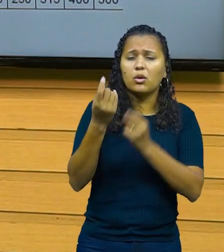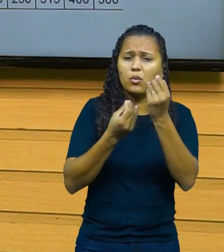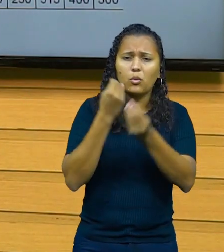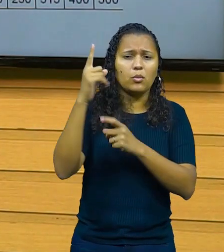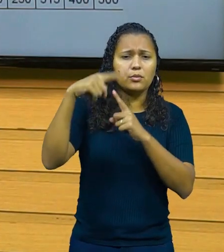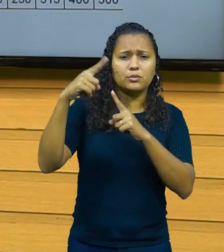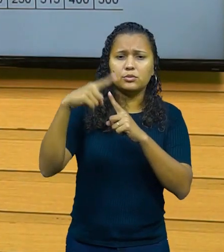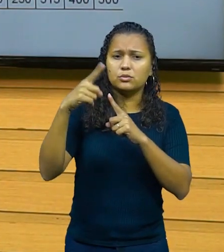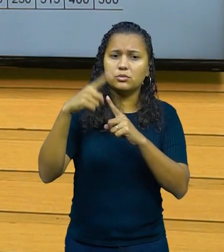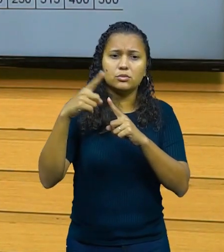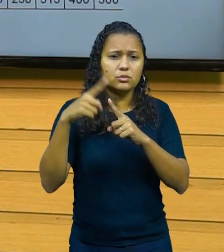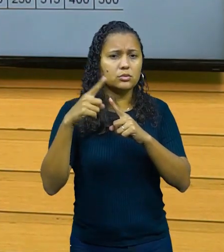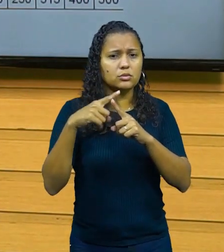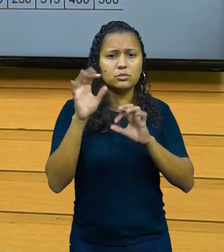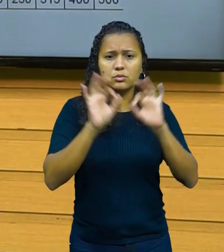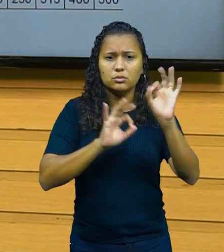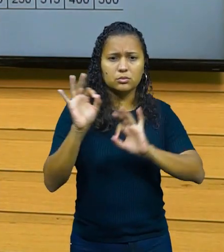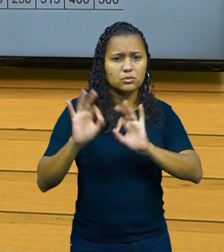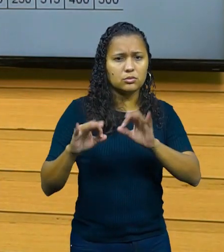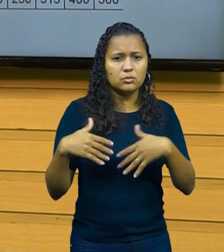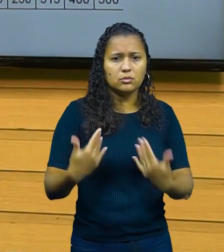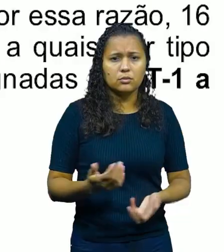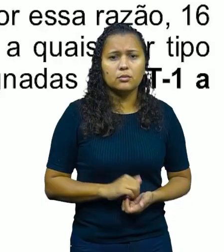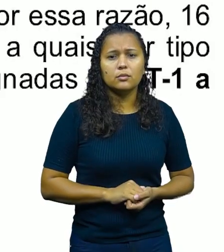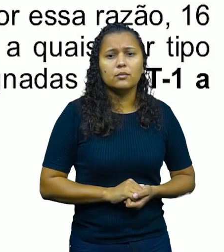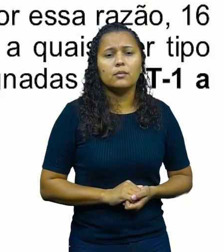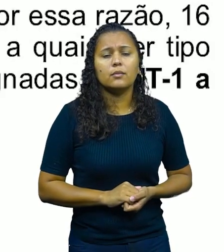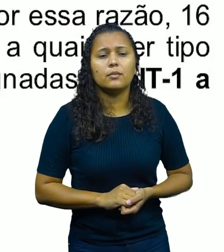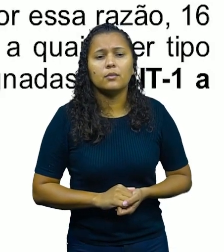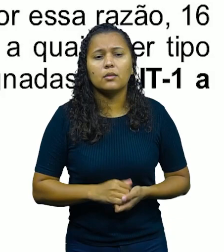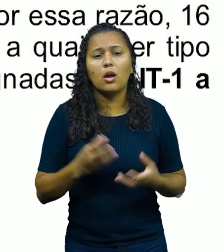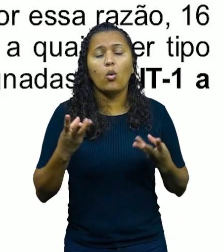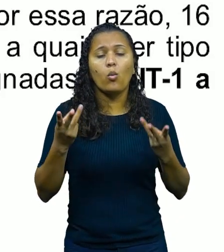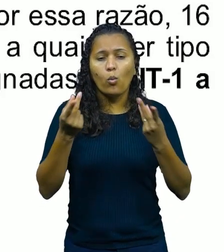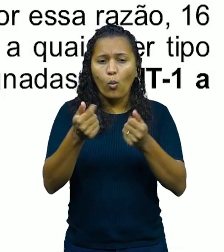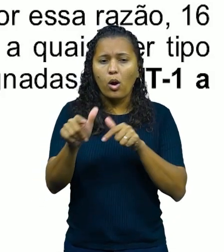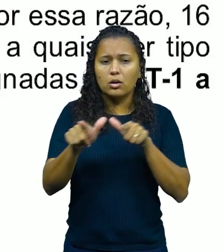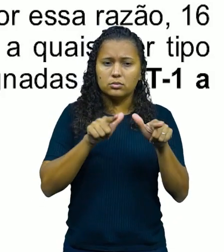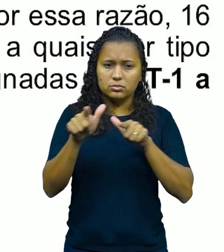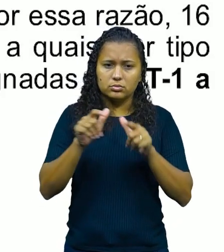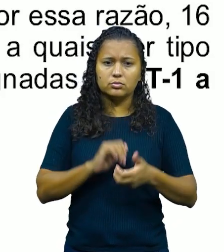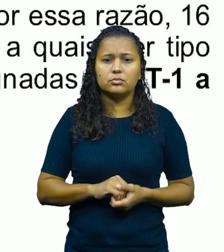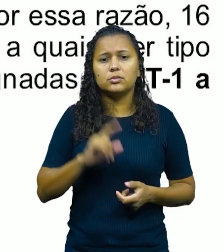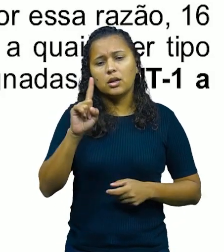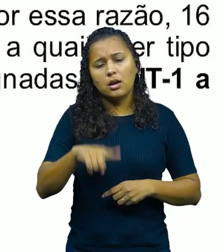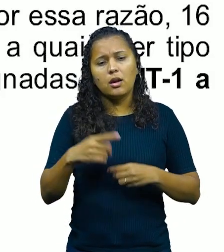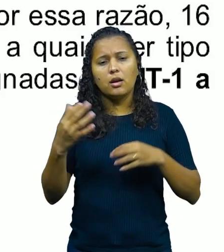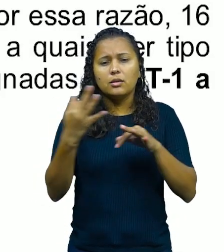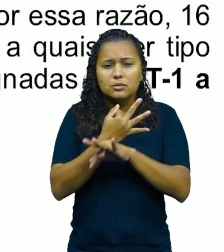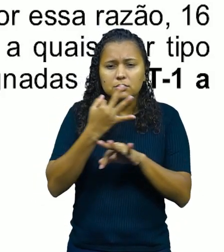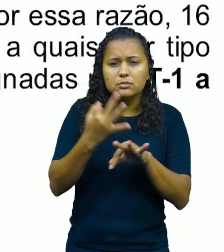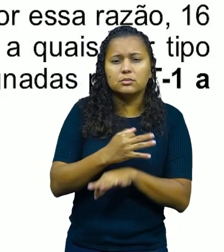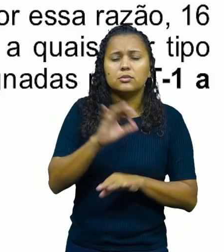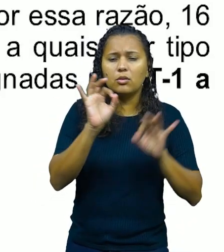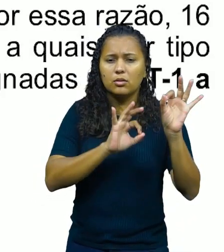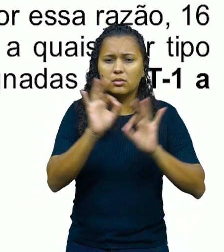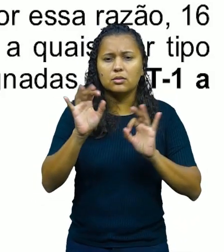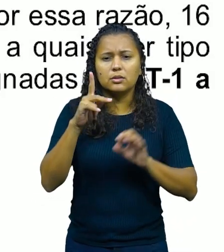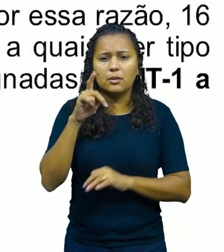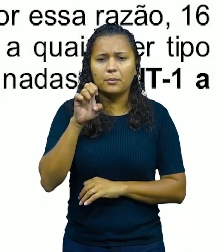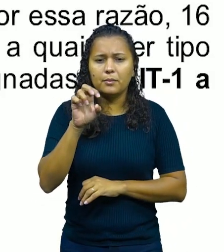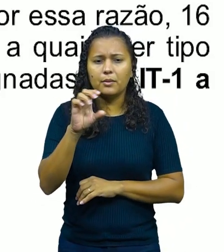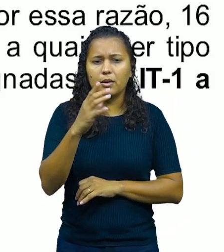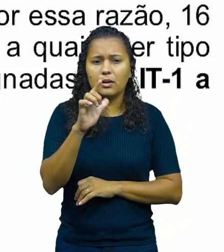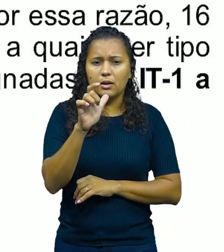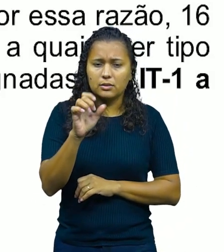do tipo de peça que você vai estar ali intercambiando, né? Qualidade de trabalho é o grau de tolerância e acabamento das